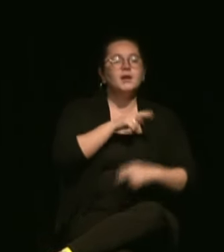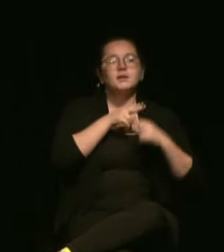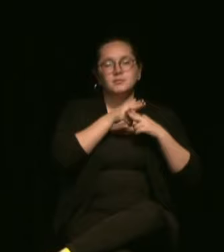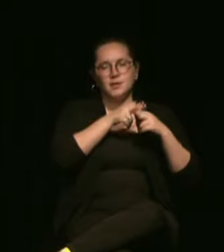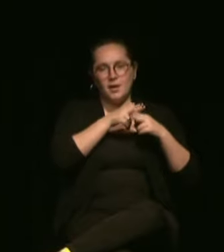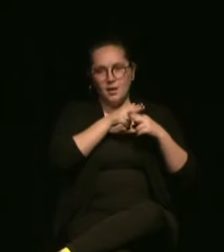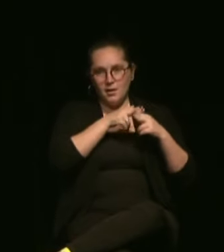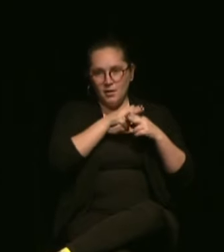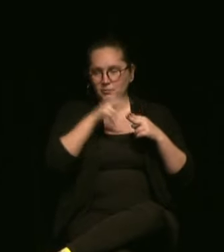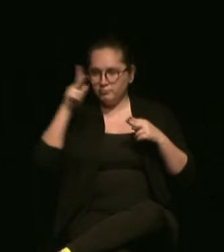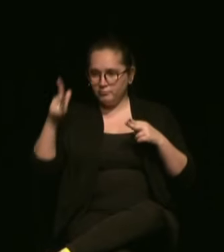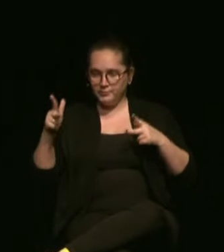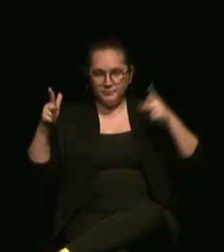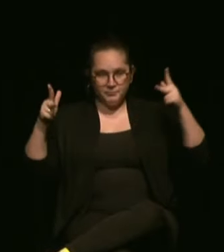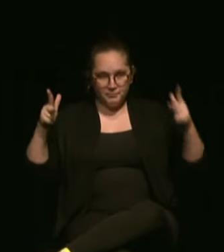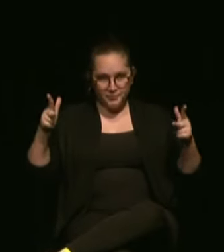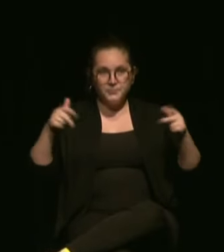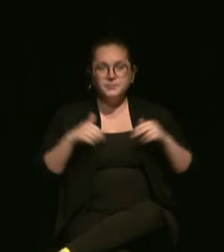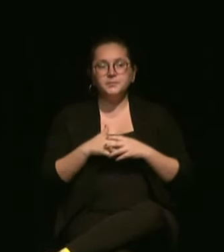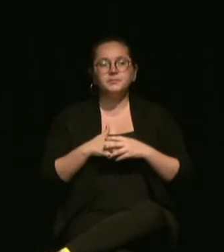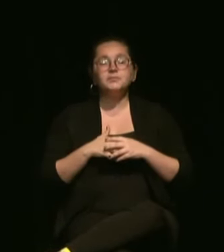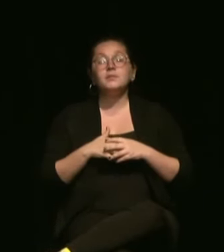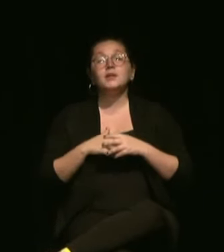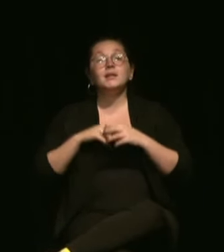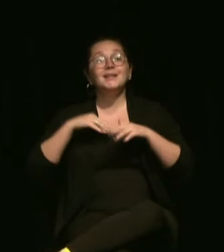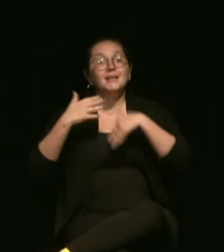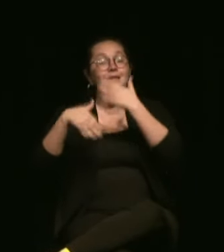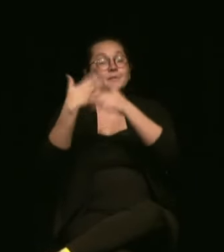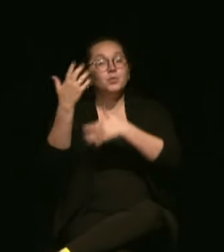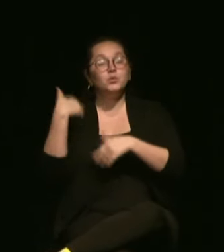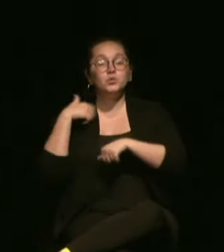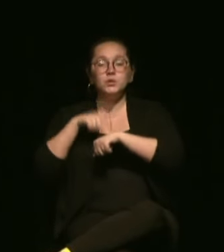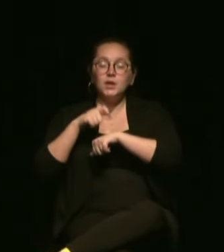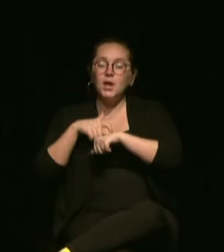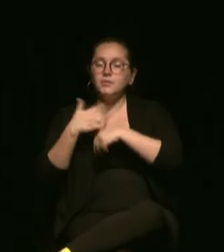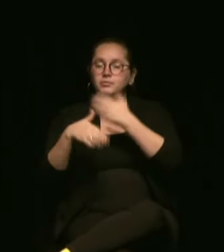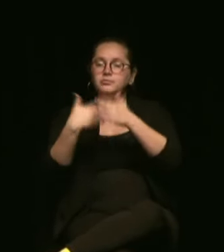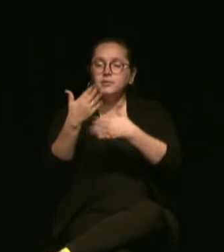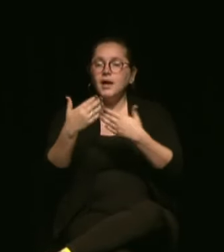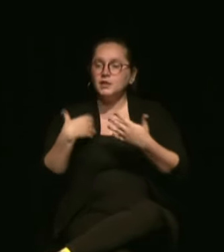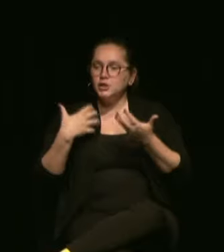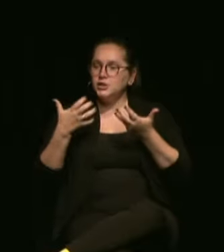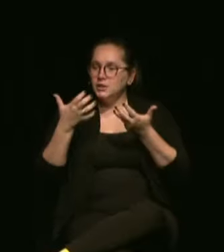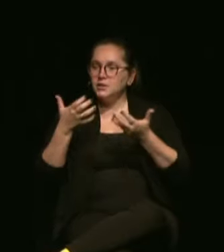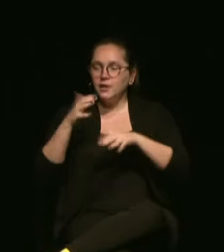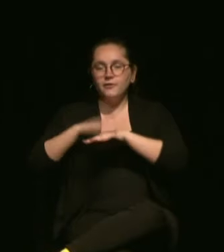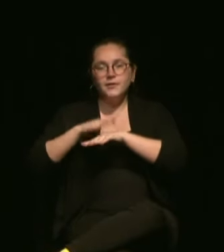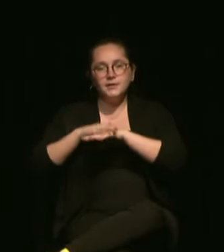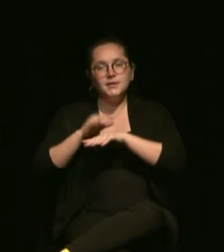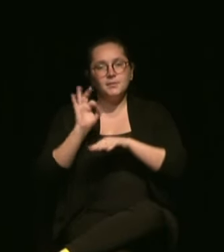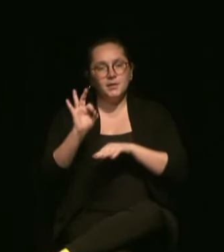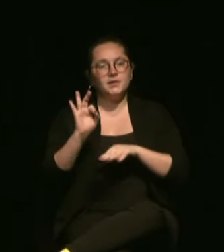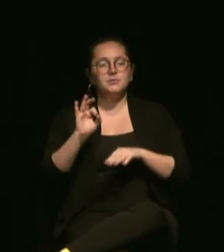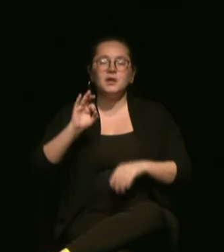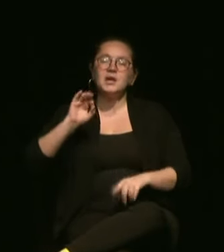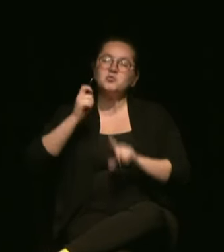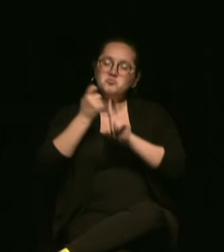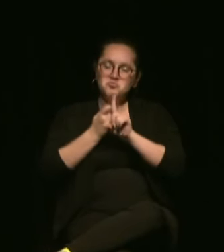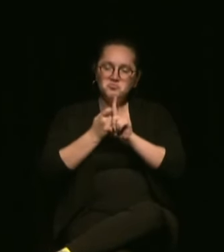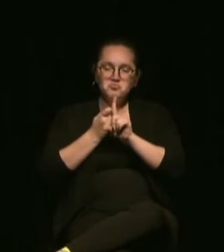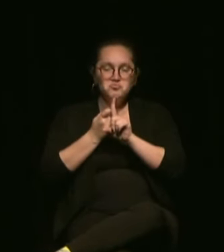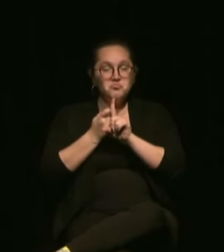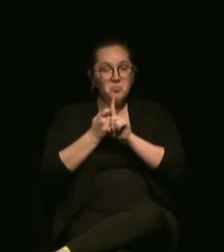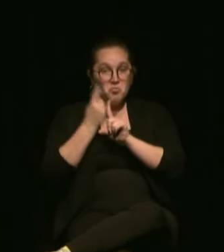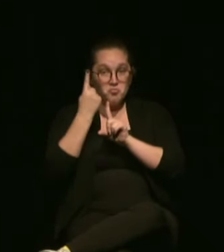seria o Serra. E durante algum tempo a gente meio que se preparou para fazer isso. E aí eu acho que um mês antes ele,